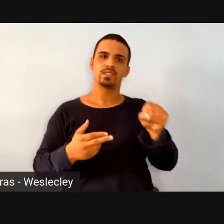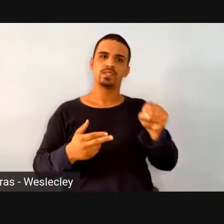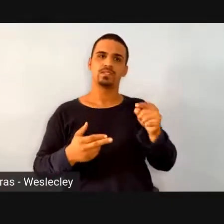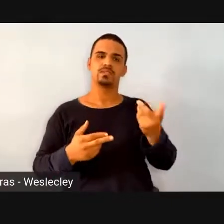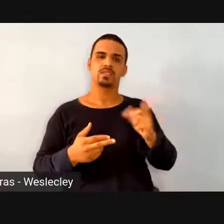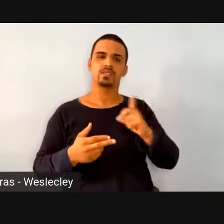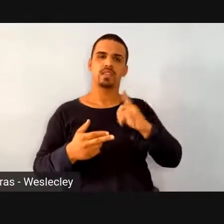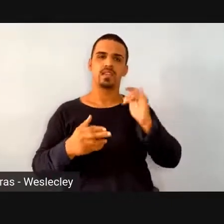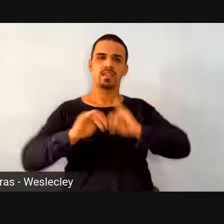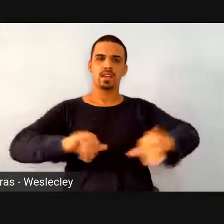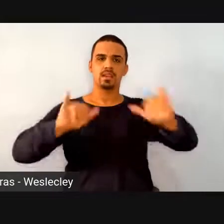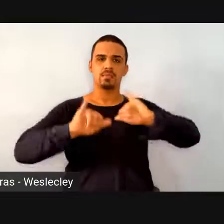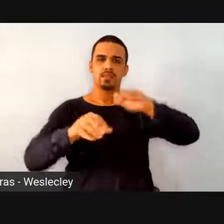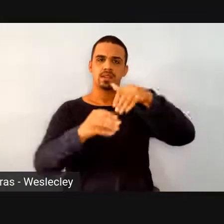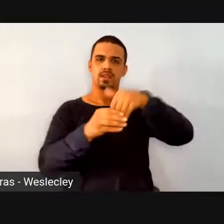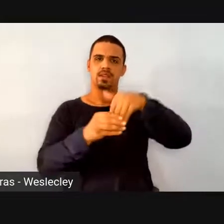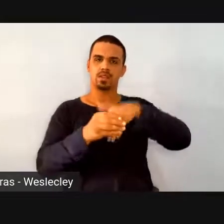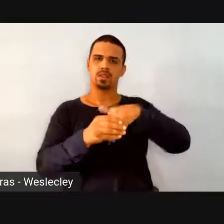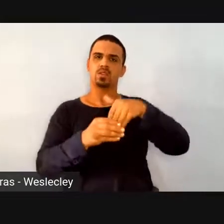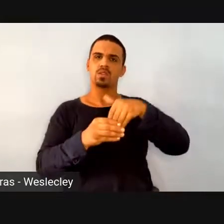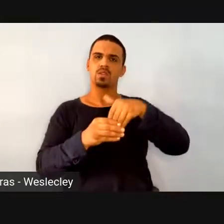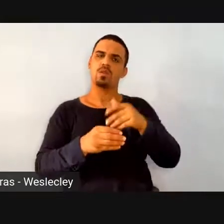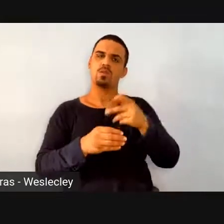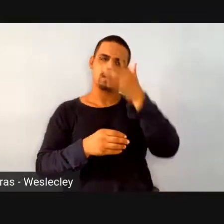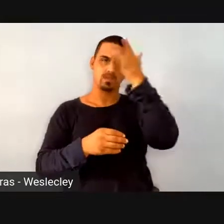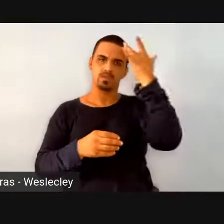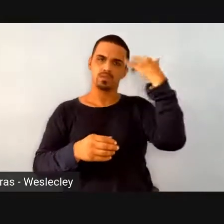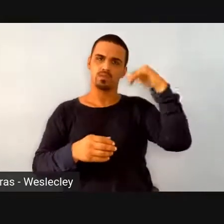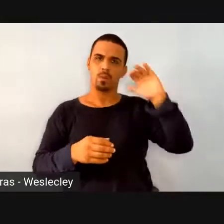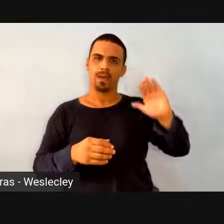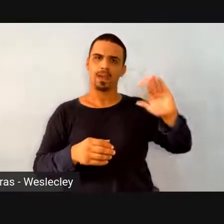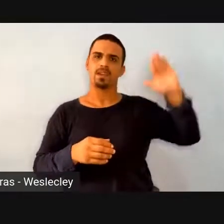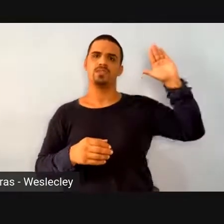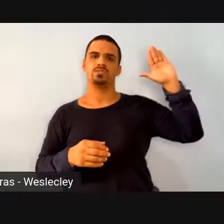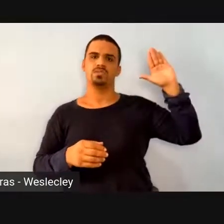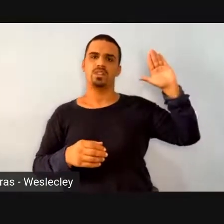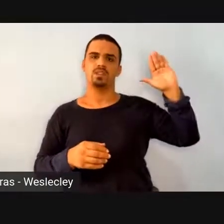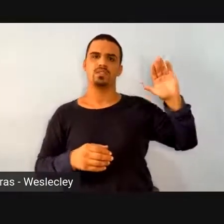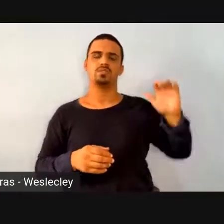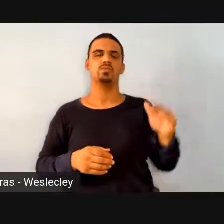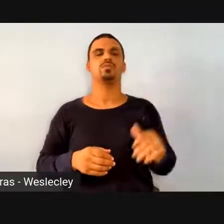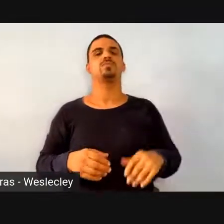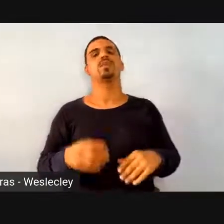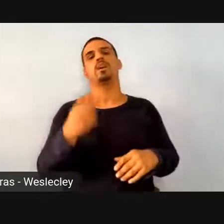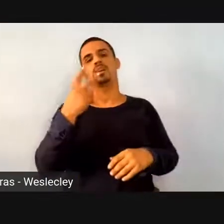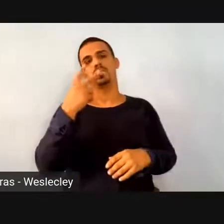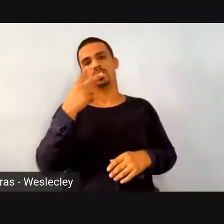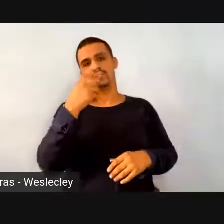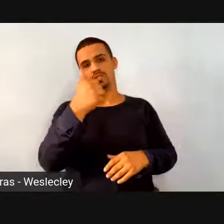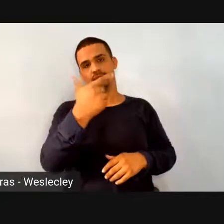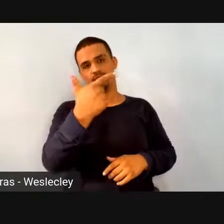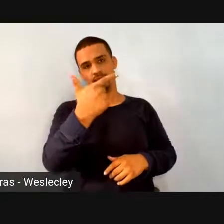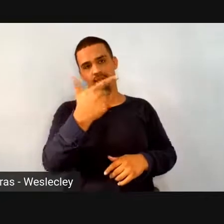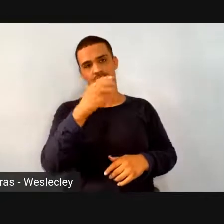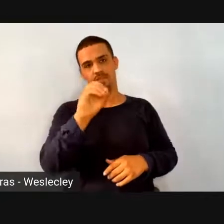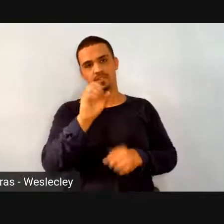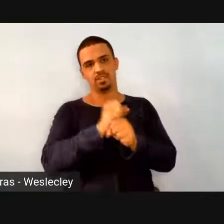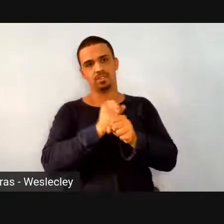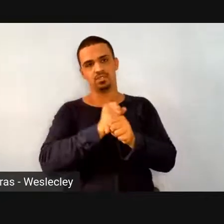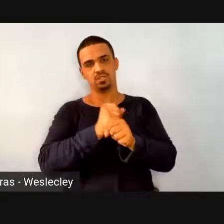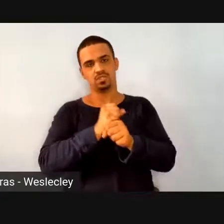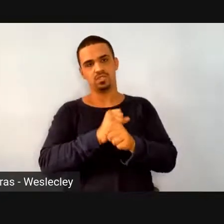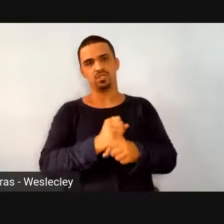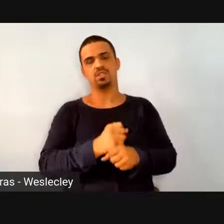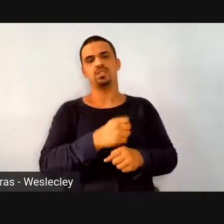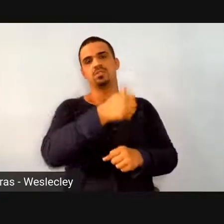elevado para aquele candidato. Aí a gente conviveu com esse sistema aí por 2 décadas, das eleições de 94